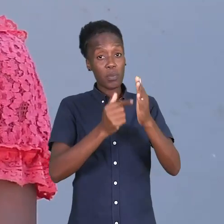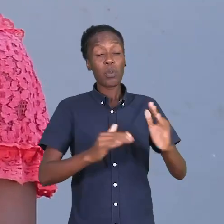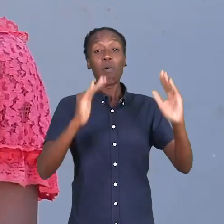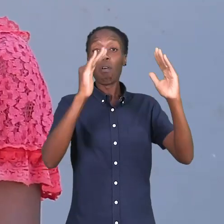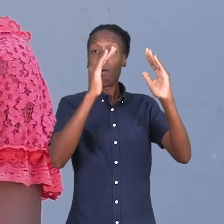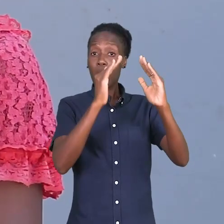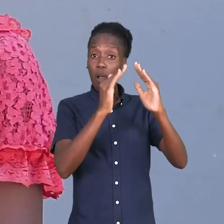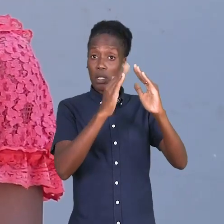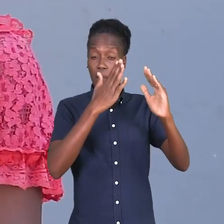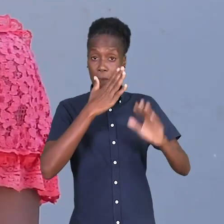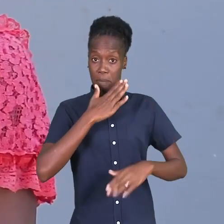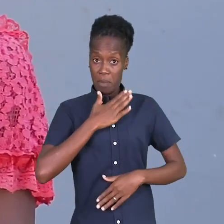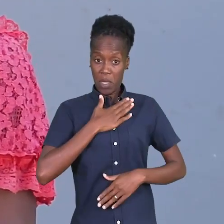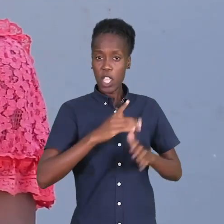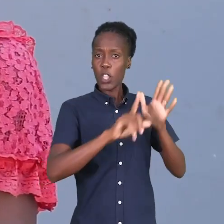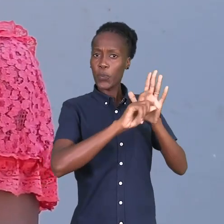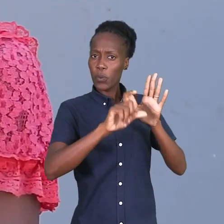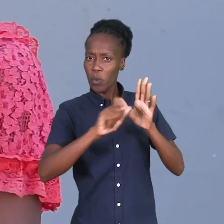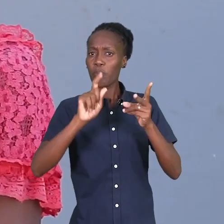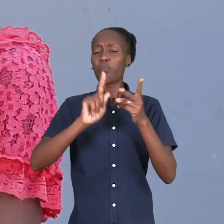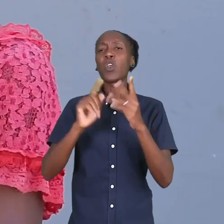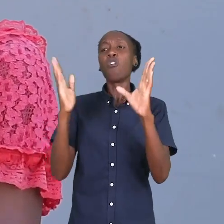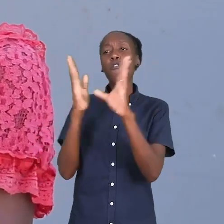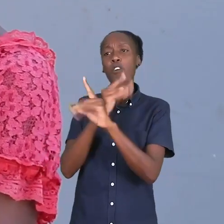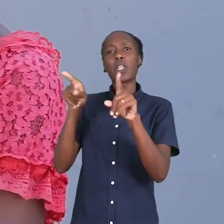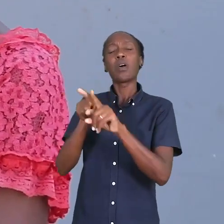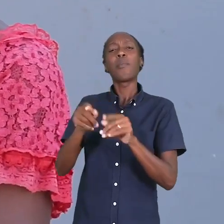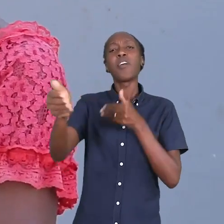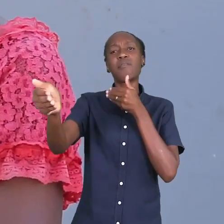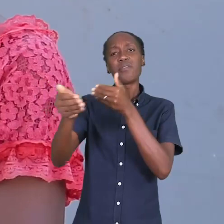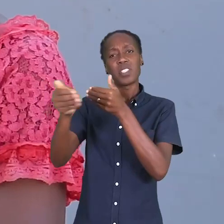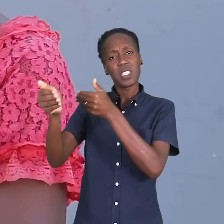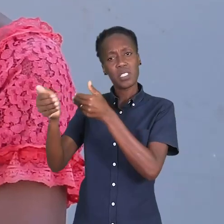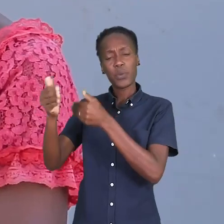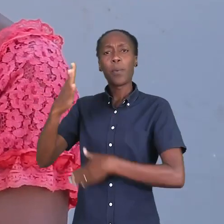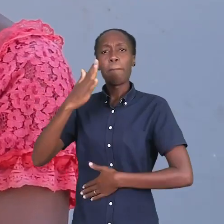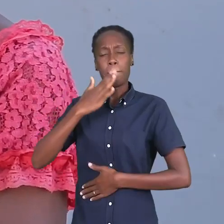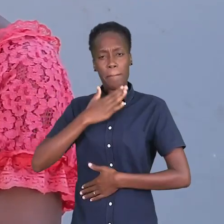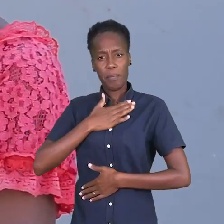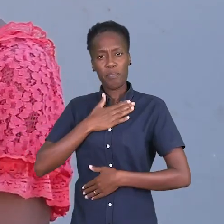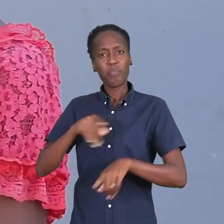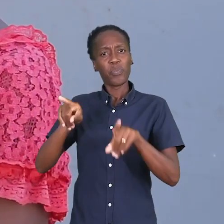tenho referências em casa, mas também tenho fora, de vizinhos, certos vizinhos,